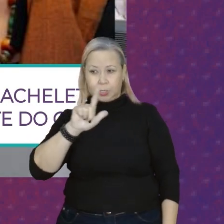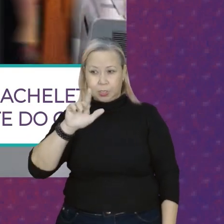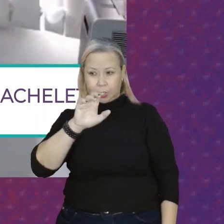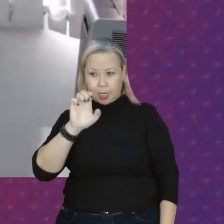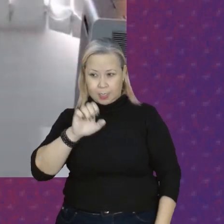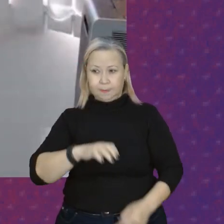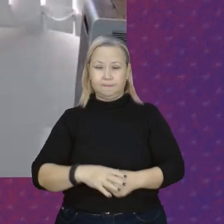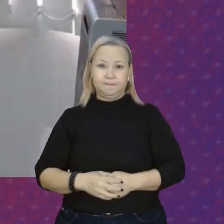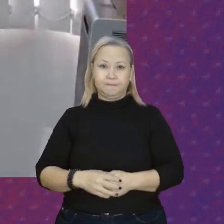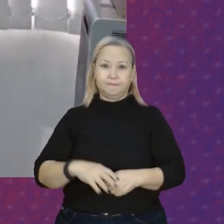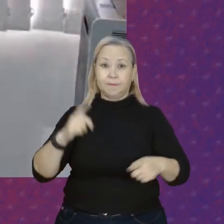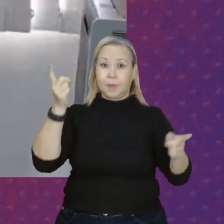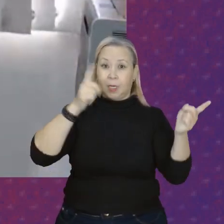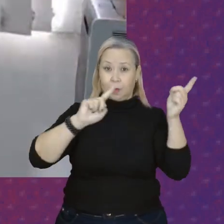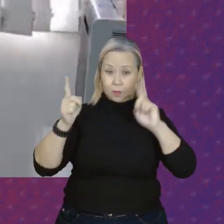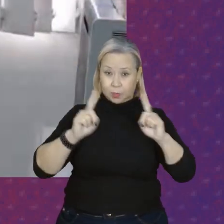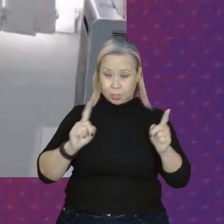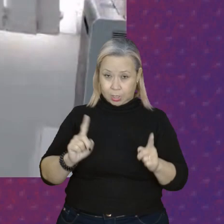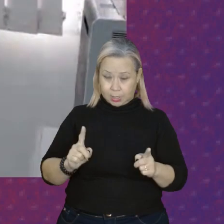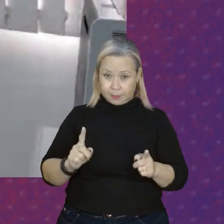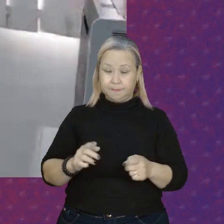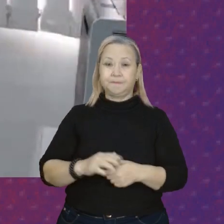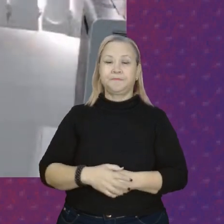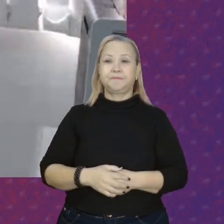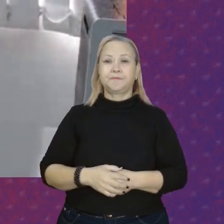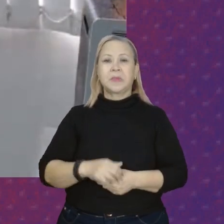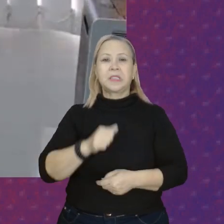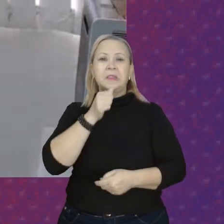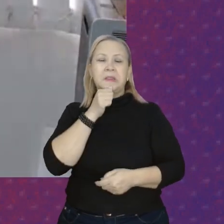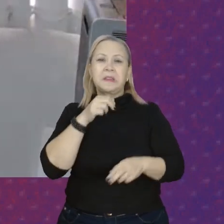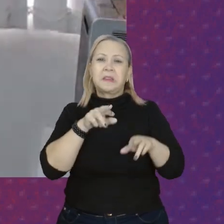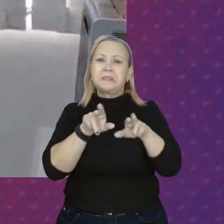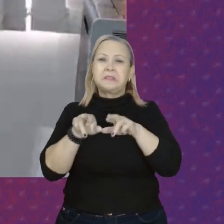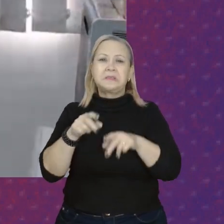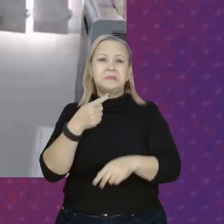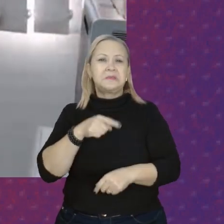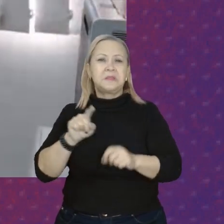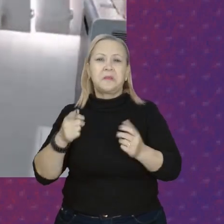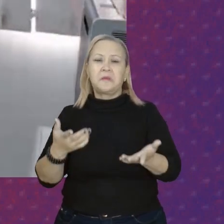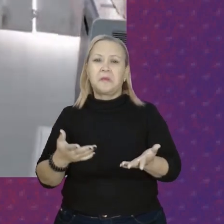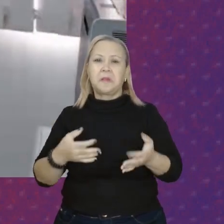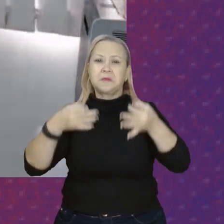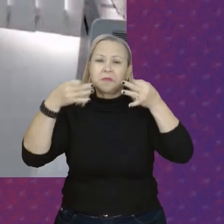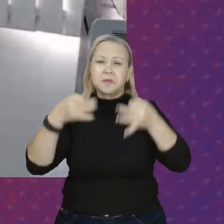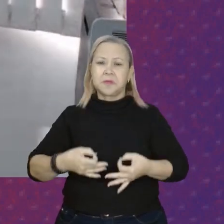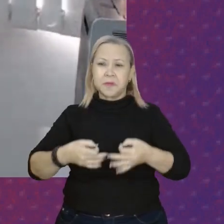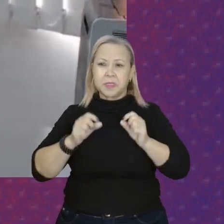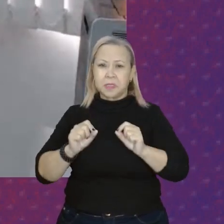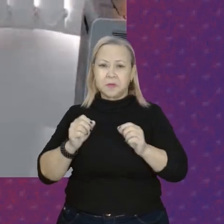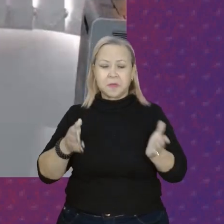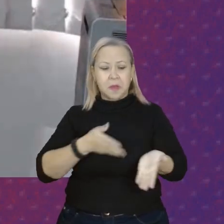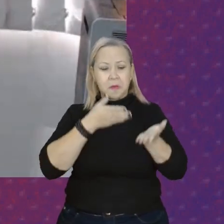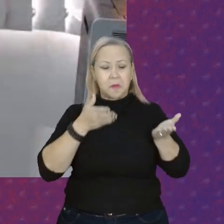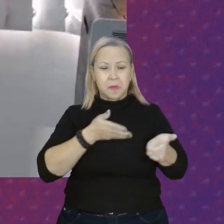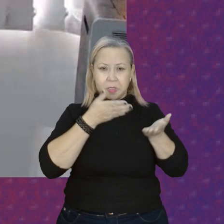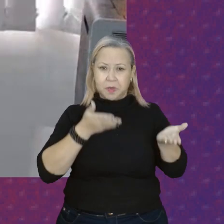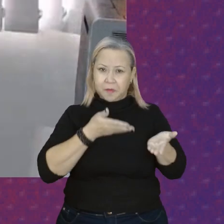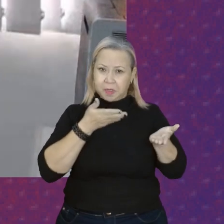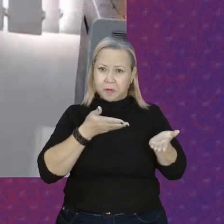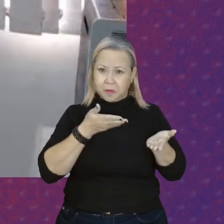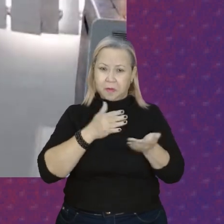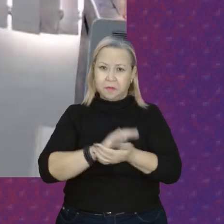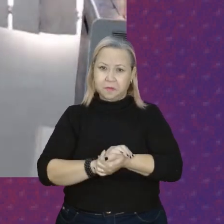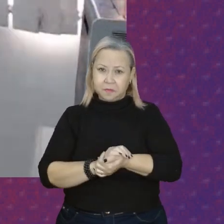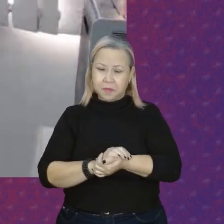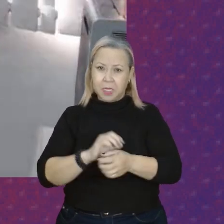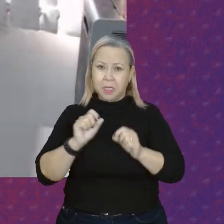Chile. E ainda assim, isso não foi o suficiente, nem foi motivador, né? E vejam que a